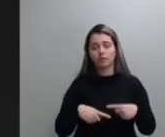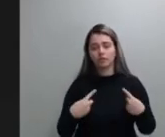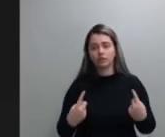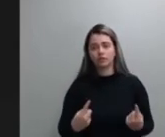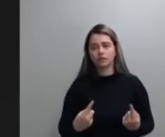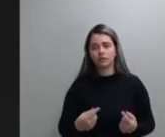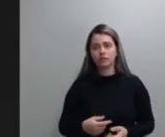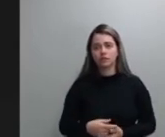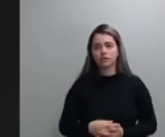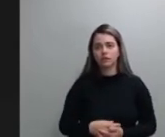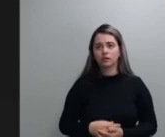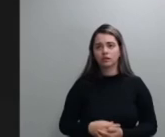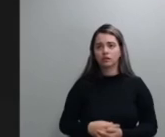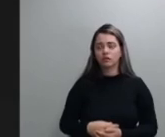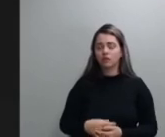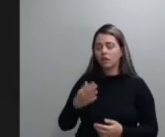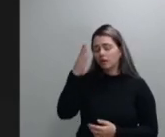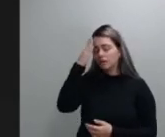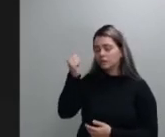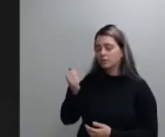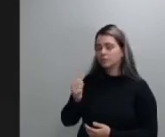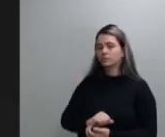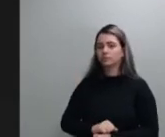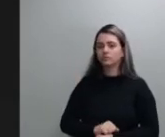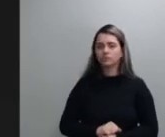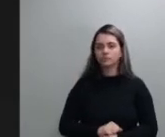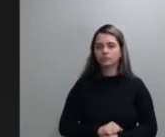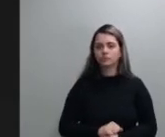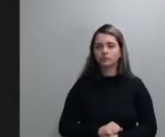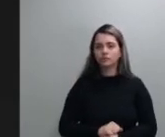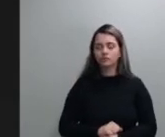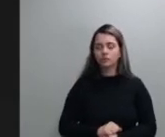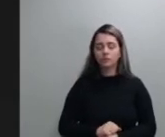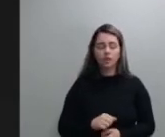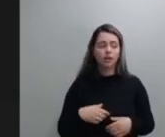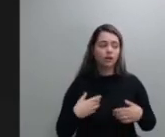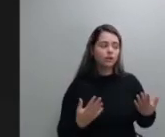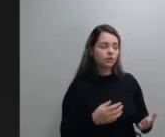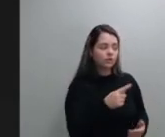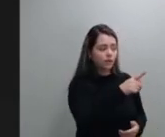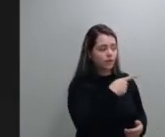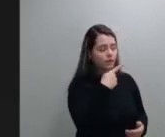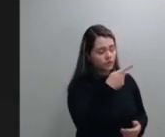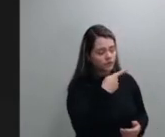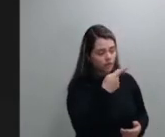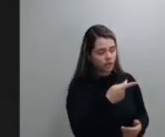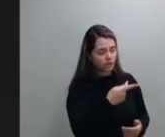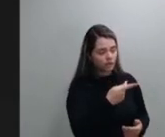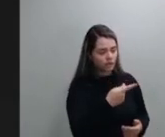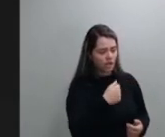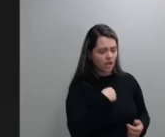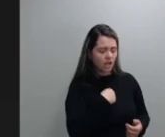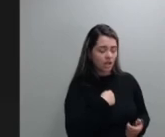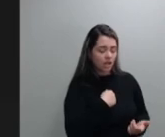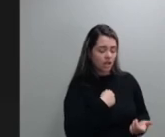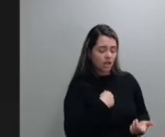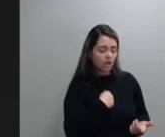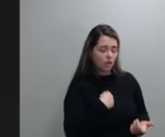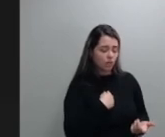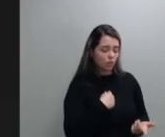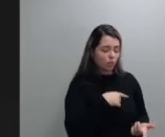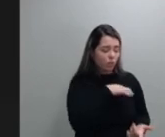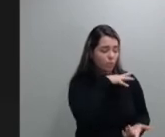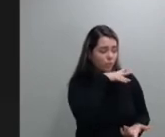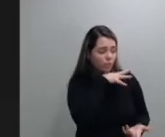eu sei que vossa excelência quando vossa excelência fala diverte quando eu falo aborreço vossa excelência falou livremente